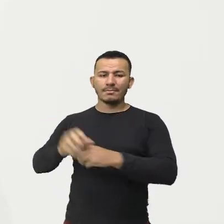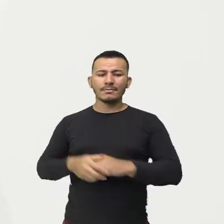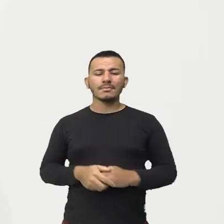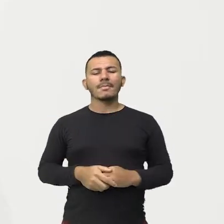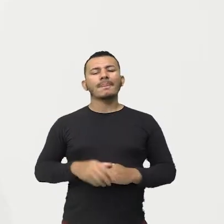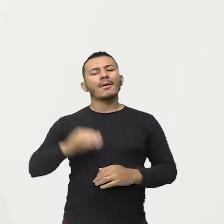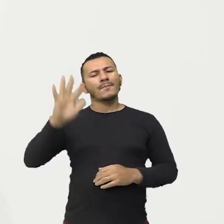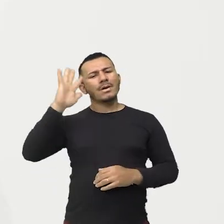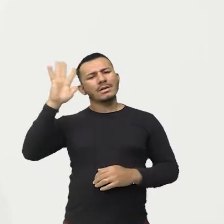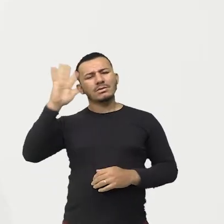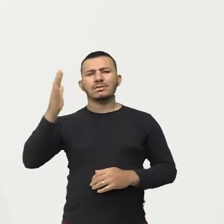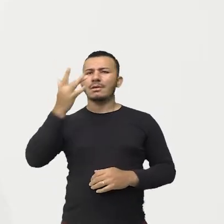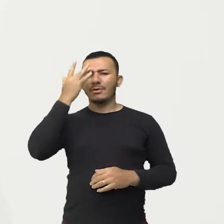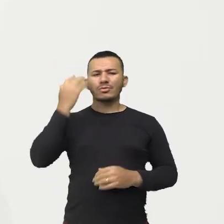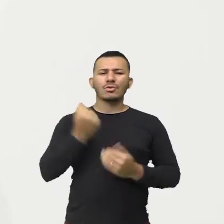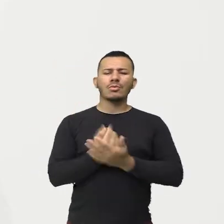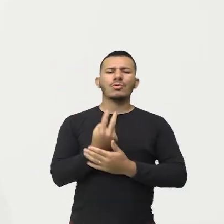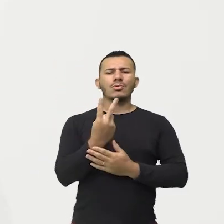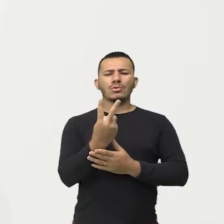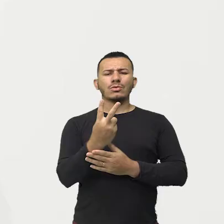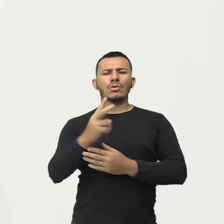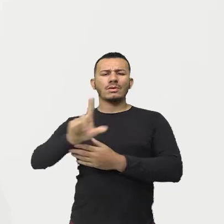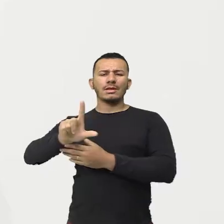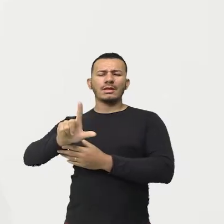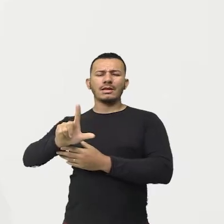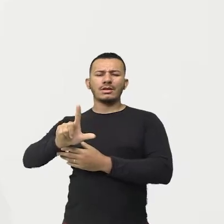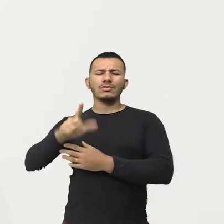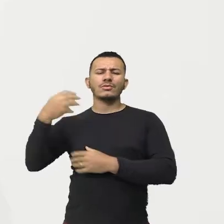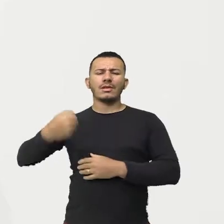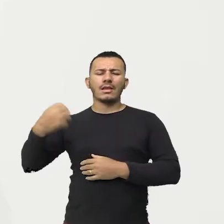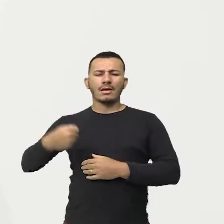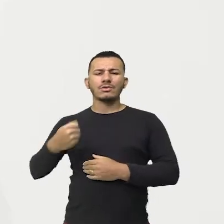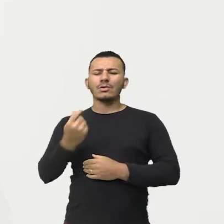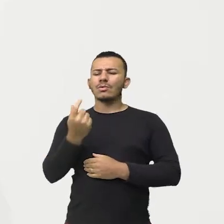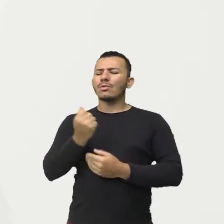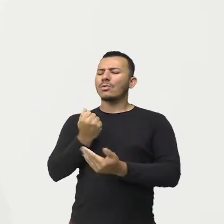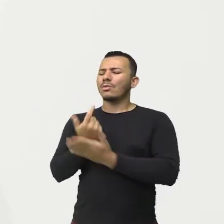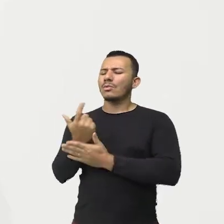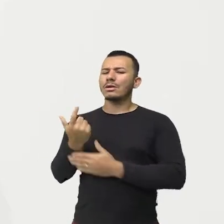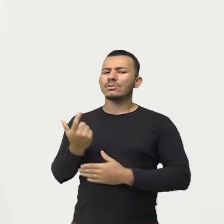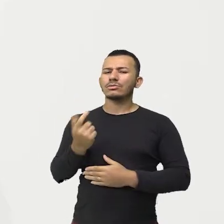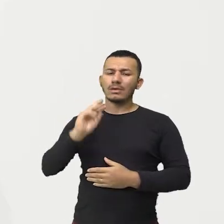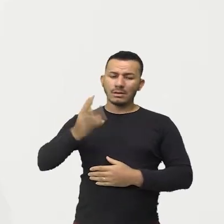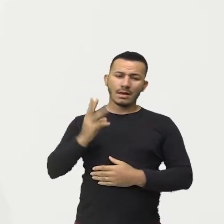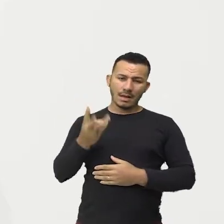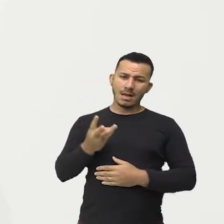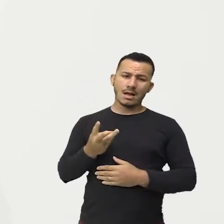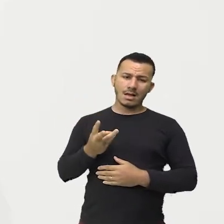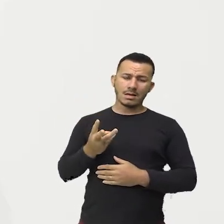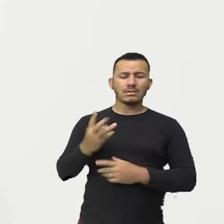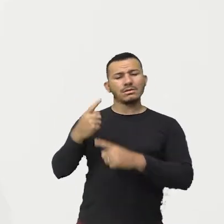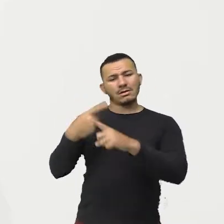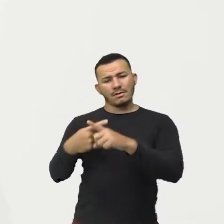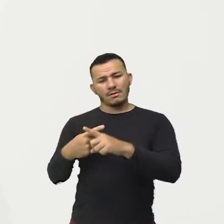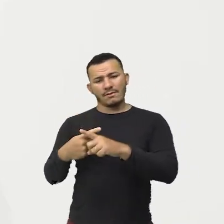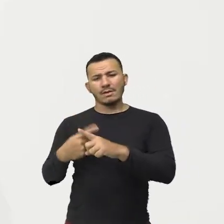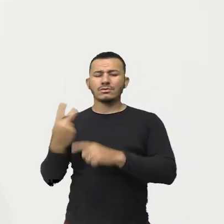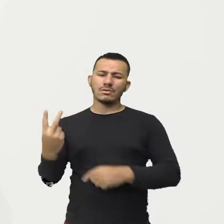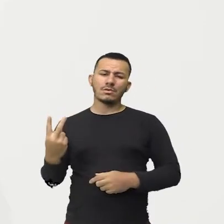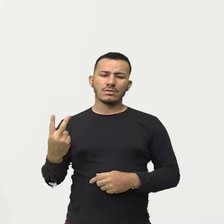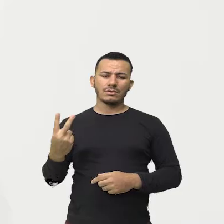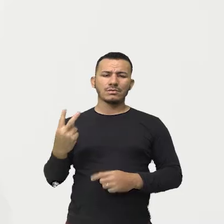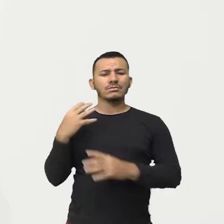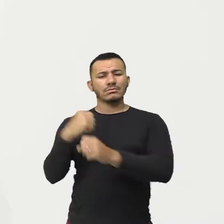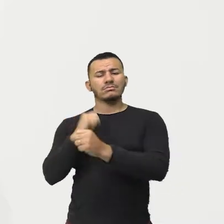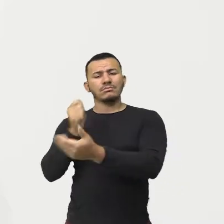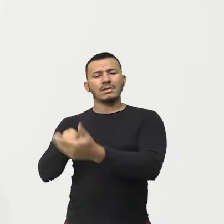pessoa comprou 2 litros de leite. Quanto ele vai pagar por 2 litros de leite? Seria R$3 vezes 2. Então